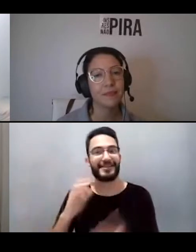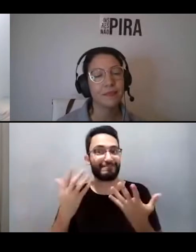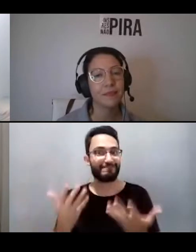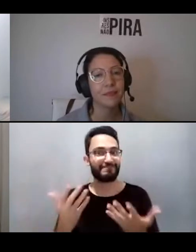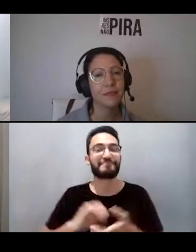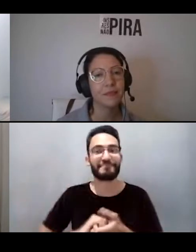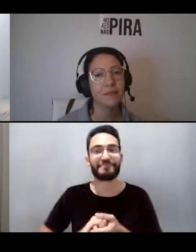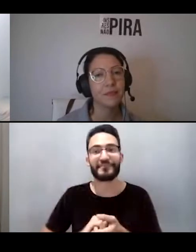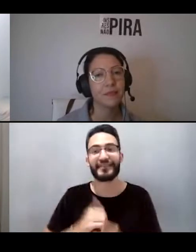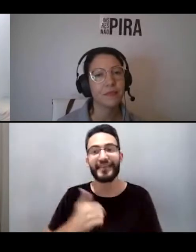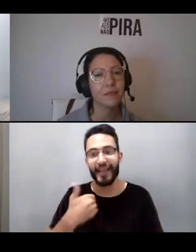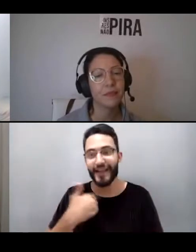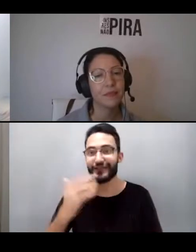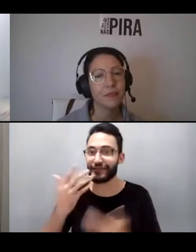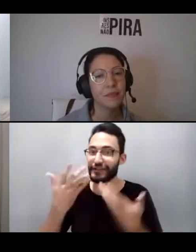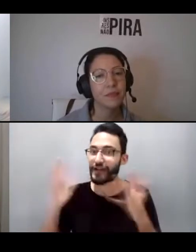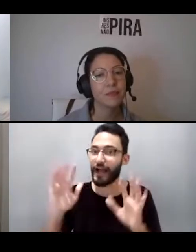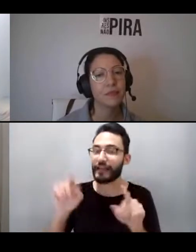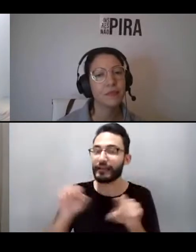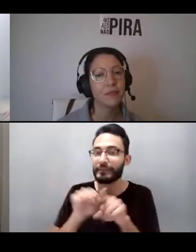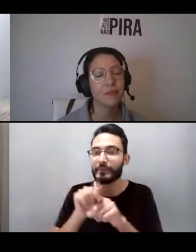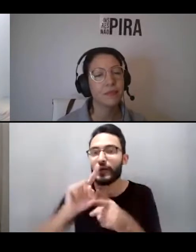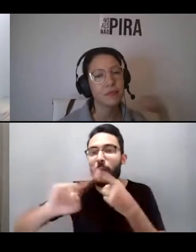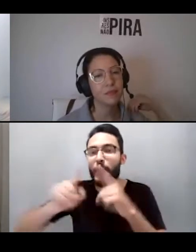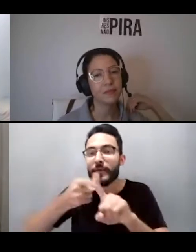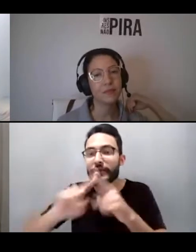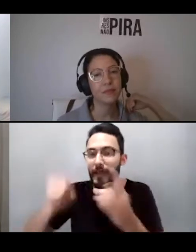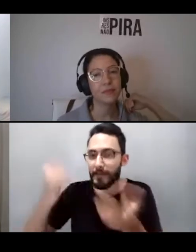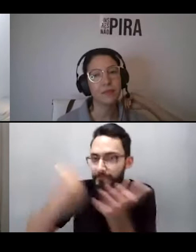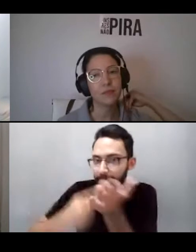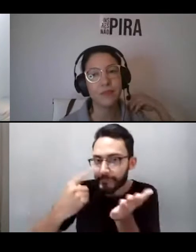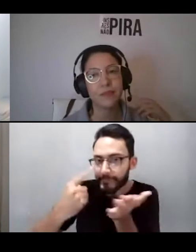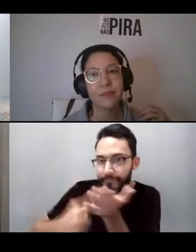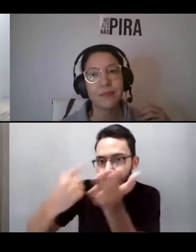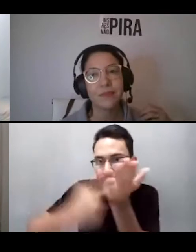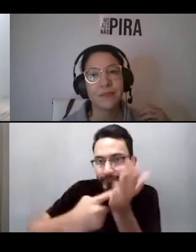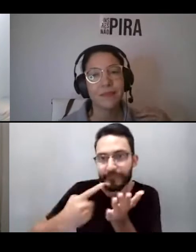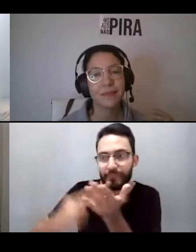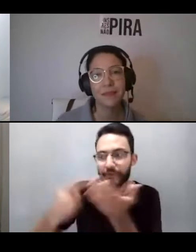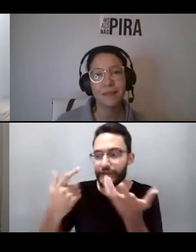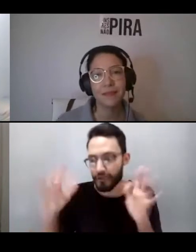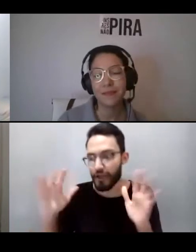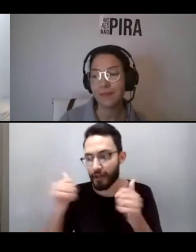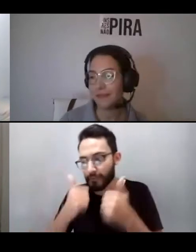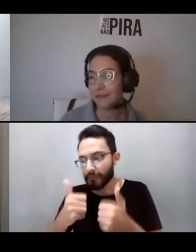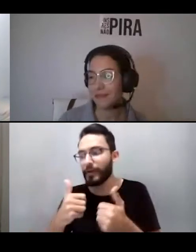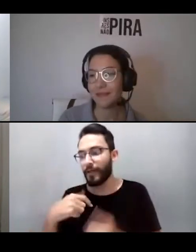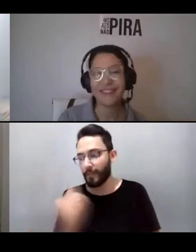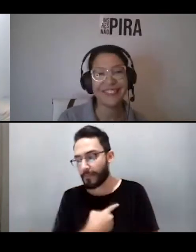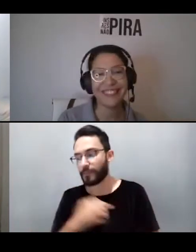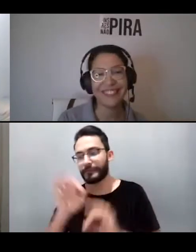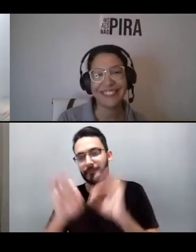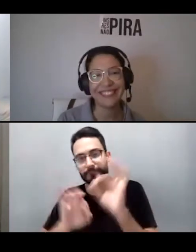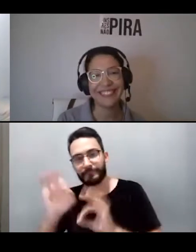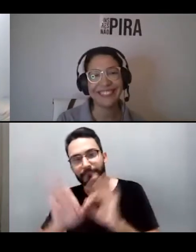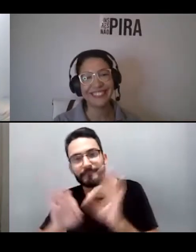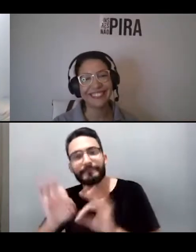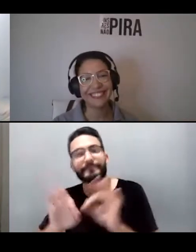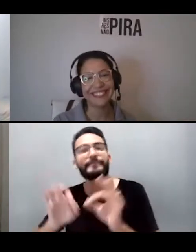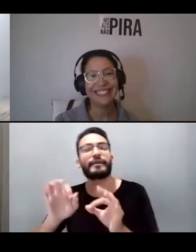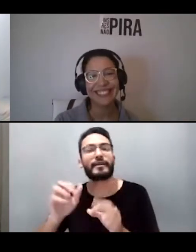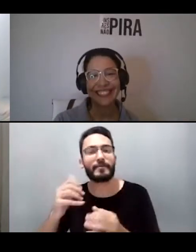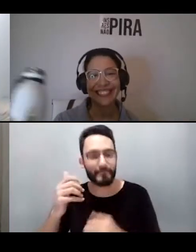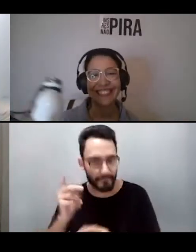aqui rapidamente por alguns combinados, né, para a gente, né, poder separar uma água aí, a gente brinca, né, respire e inspire, para a gente